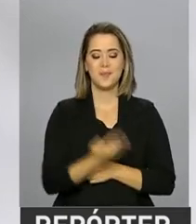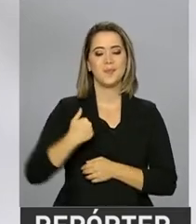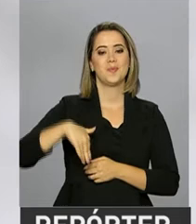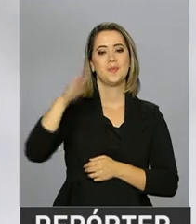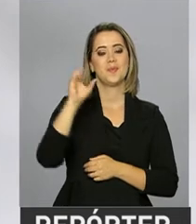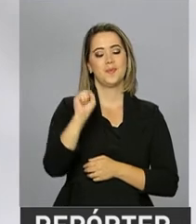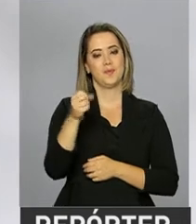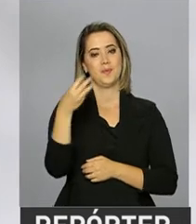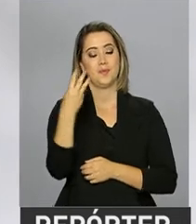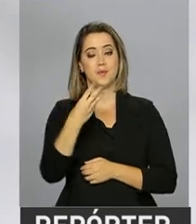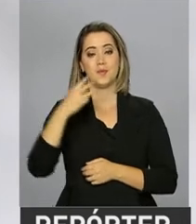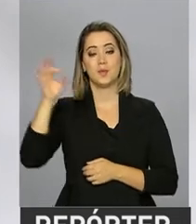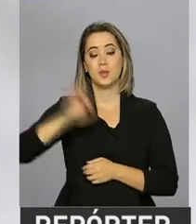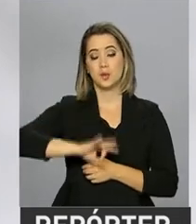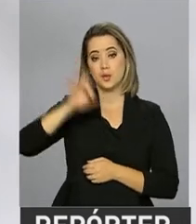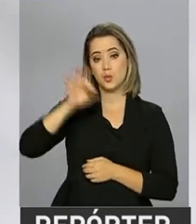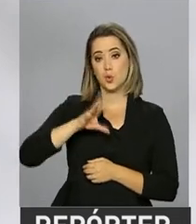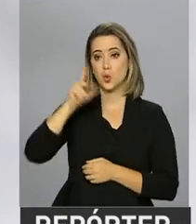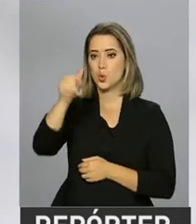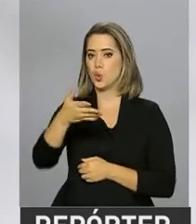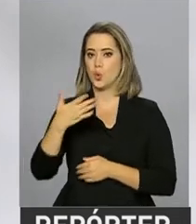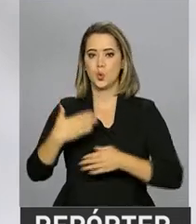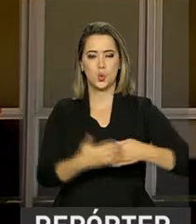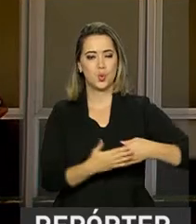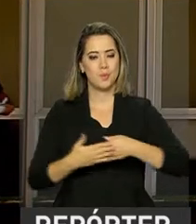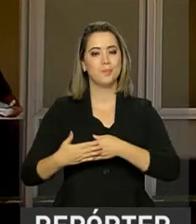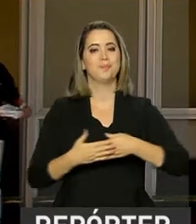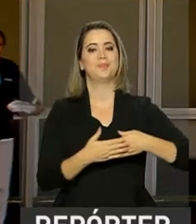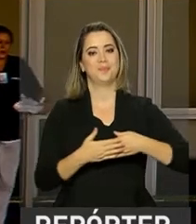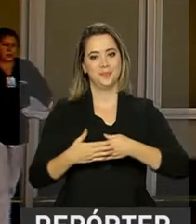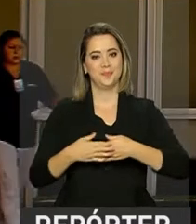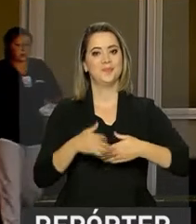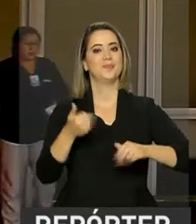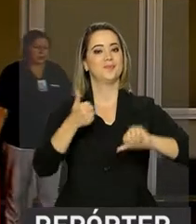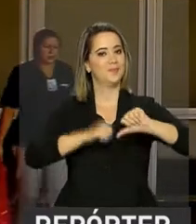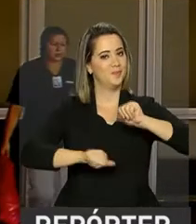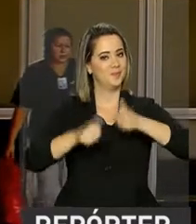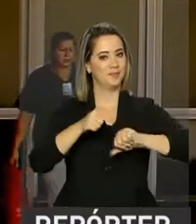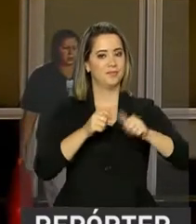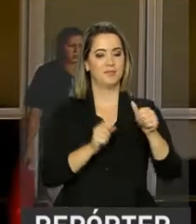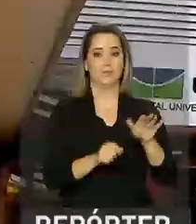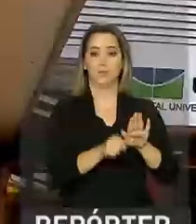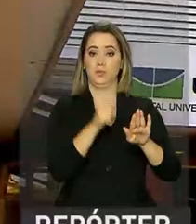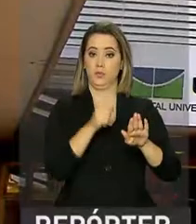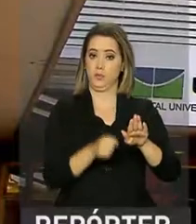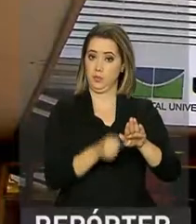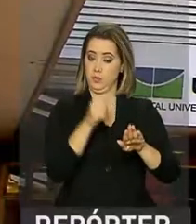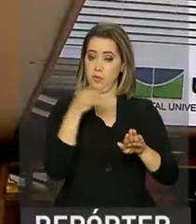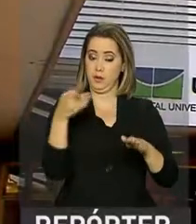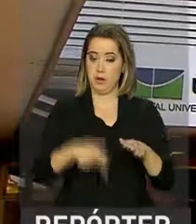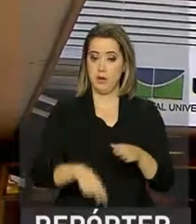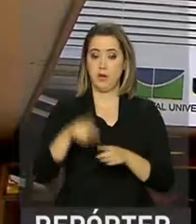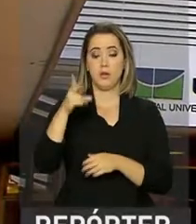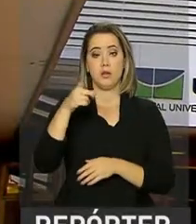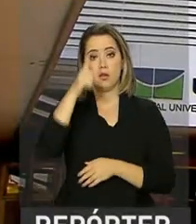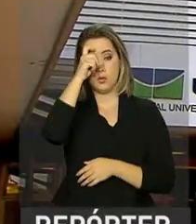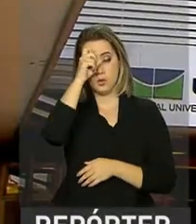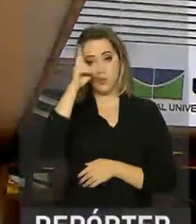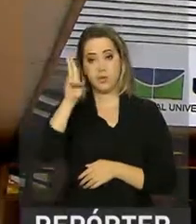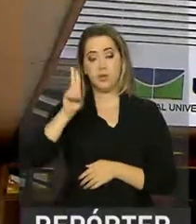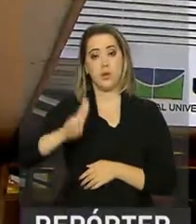crianças nascidas no país fizeram um teste no hospital universitário de brasília são feitos cerca de